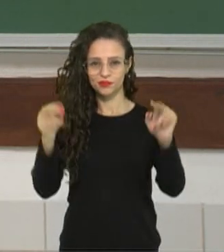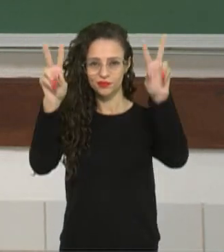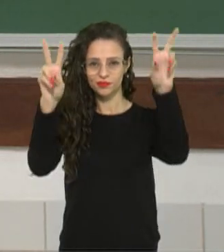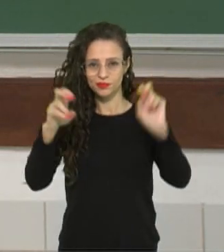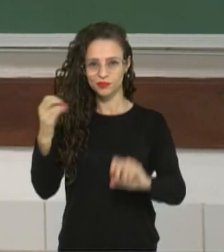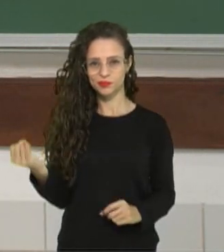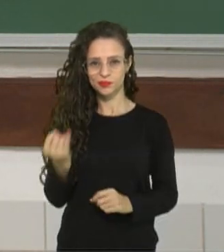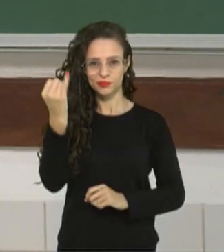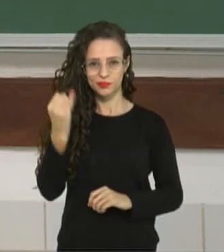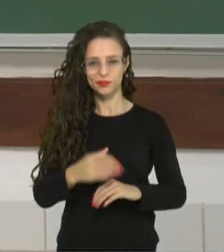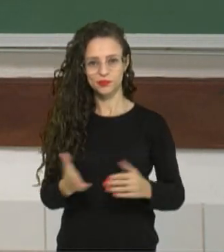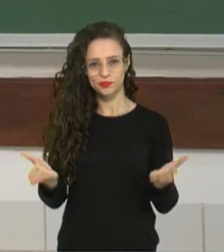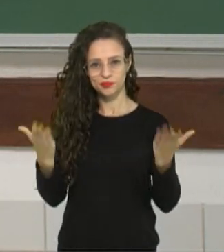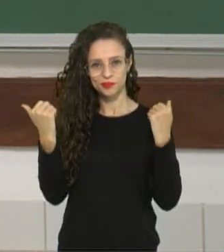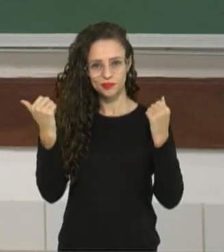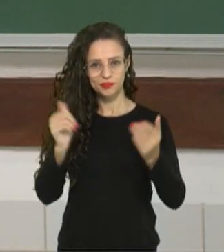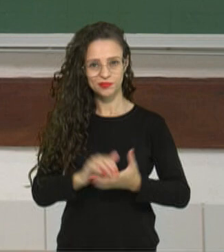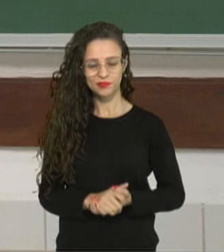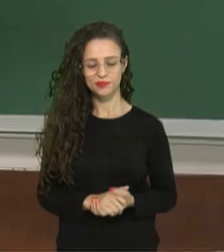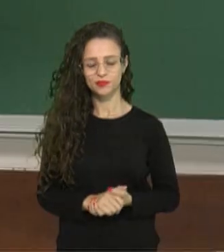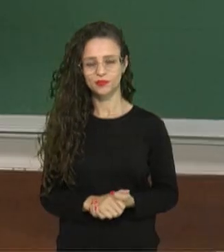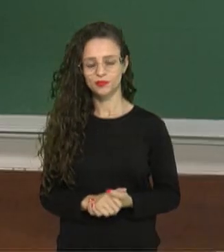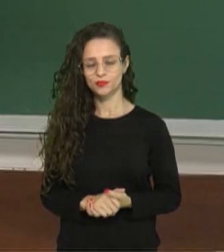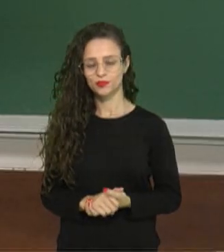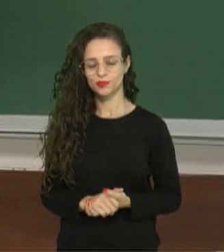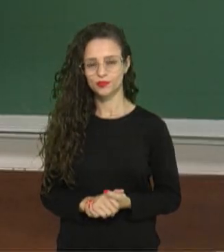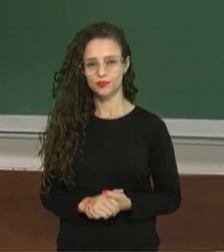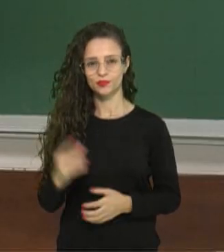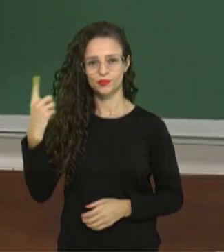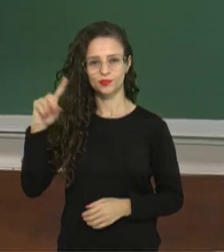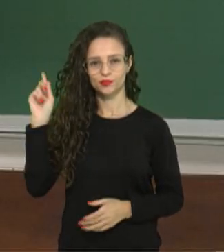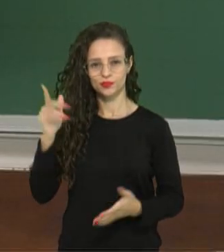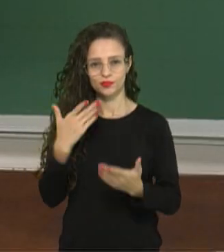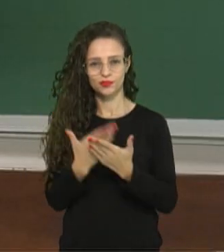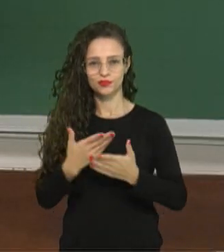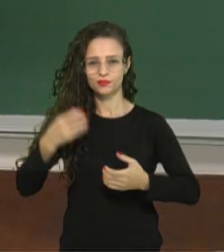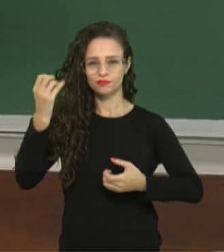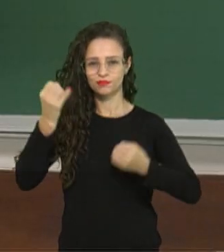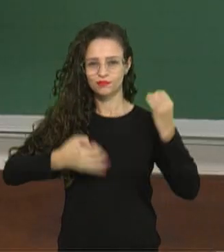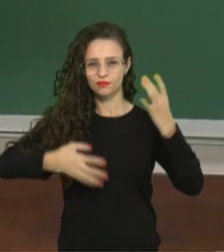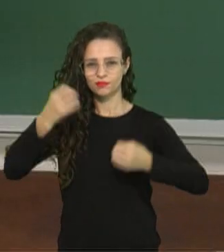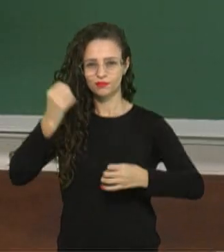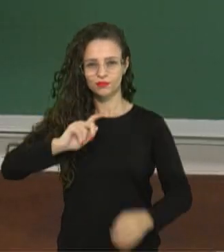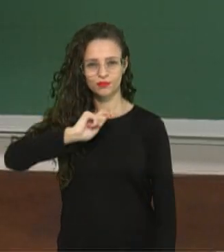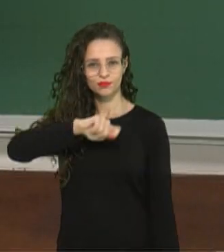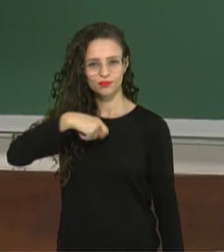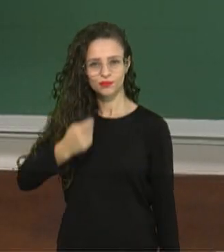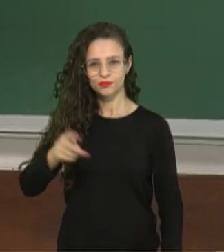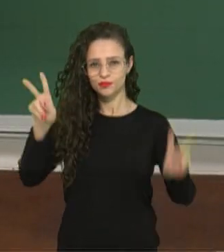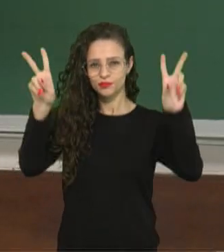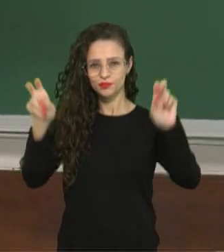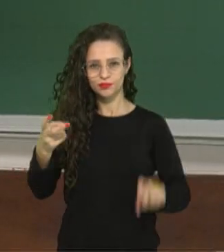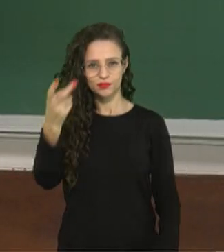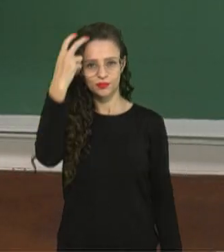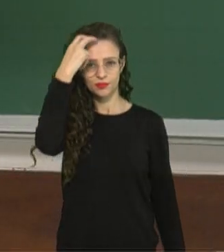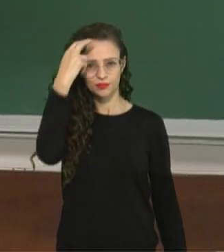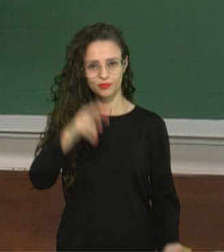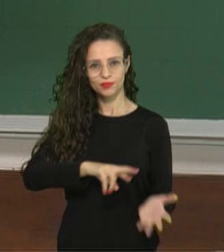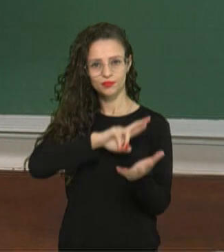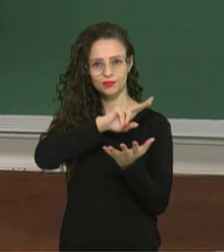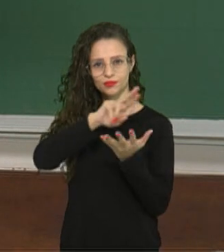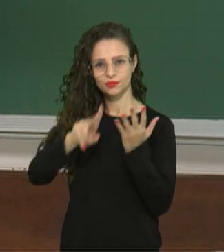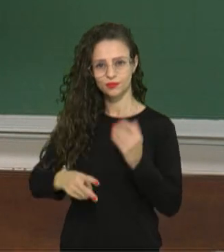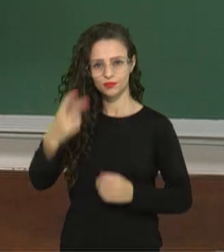importante para discutir. Vamos lá. Então, o que nós fizemos? Na última aula nós falamos sobre cultura e diversidade cultural e a importância